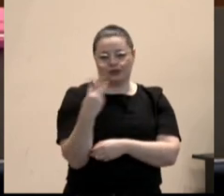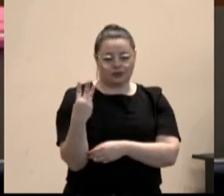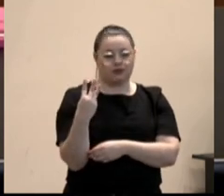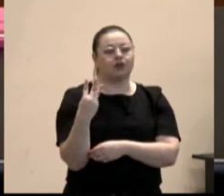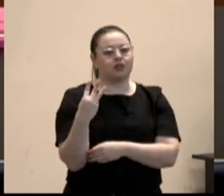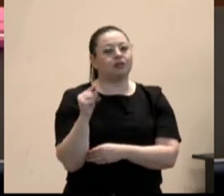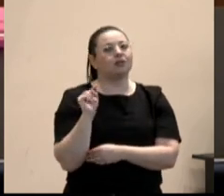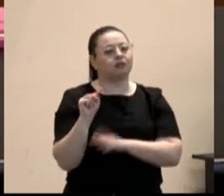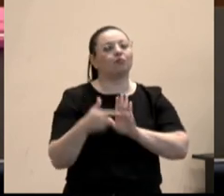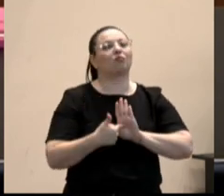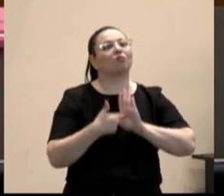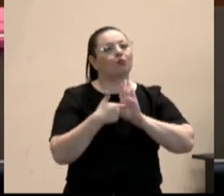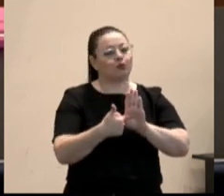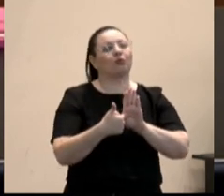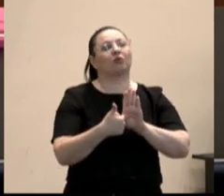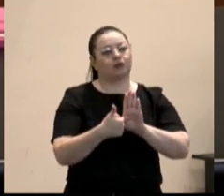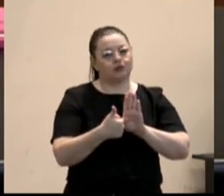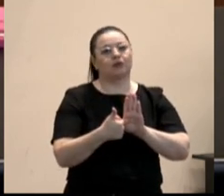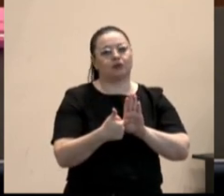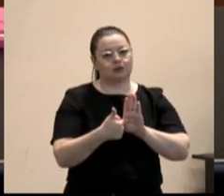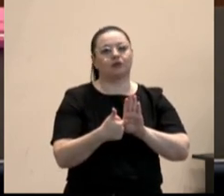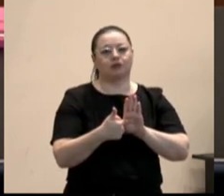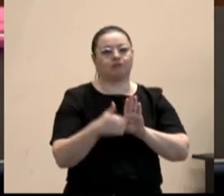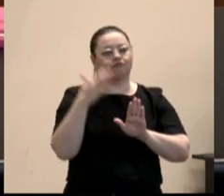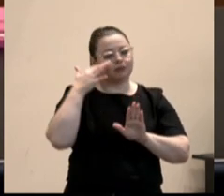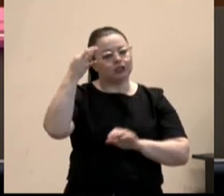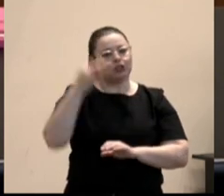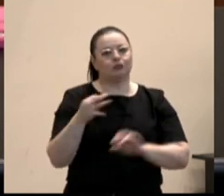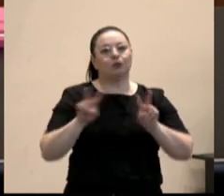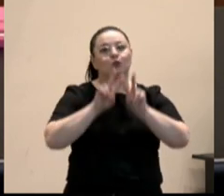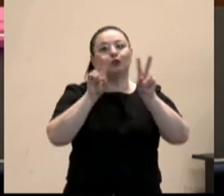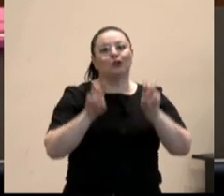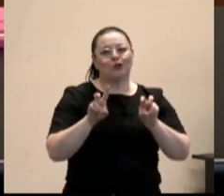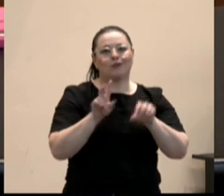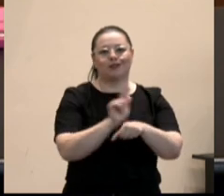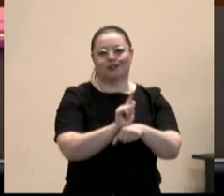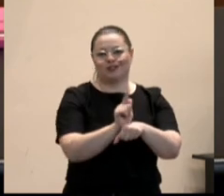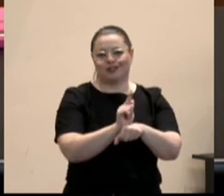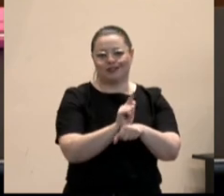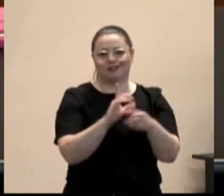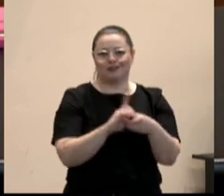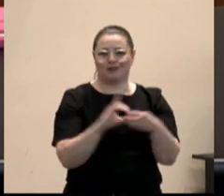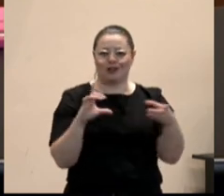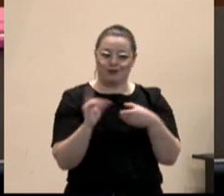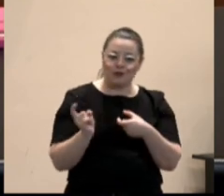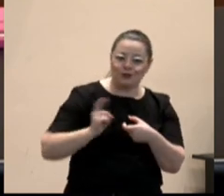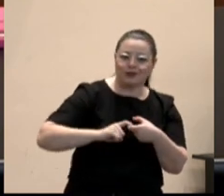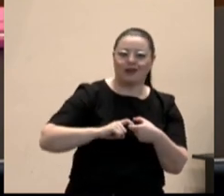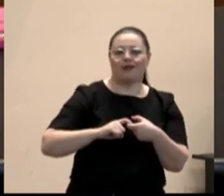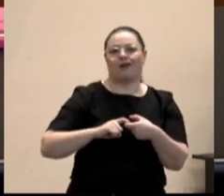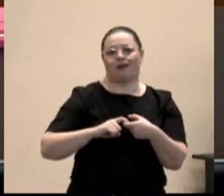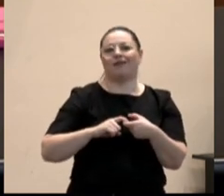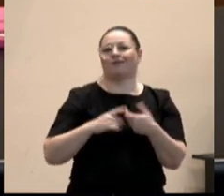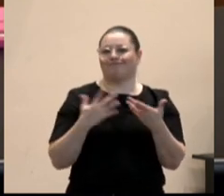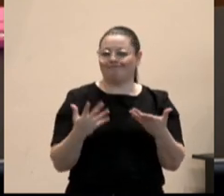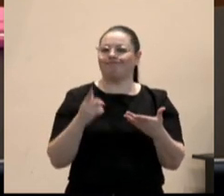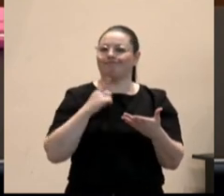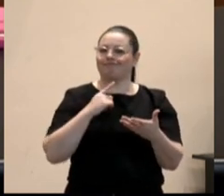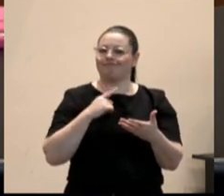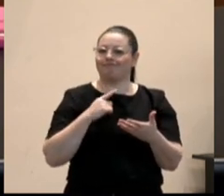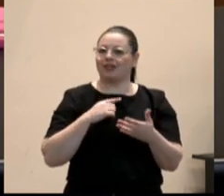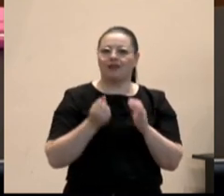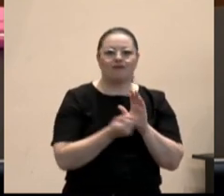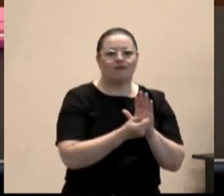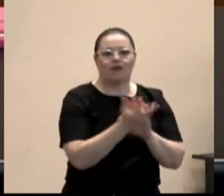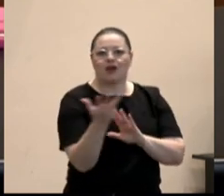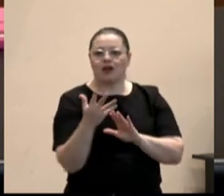desse entendimento do que se trata da gestão democrática. Então, a recomposição, trazer novamente as entidades e os